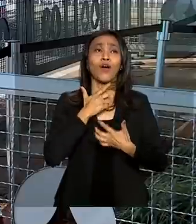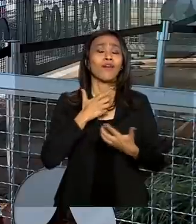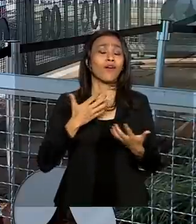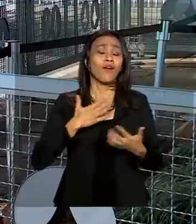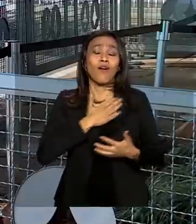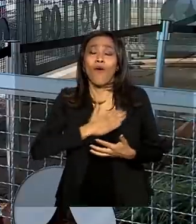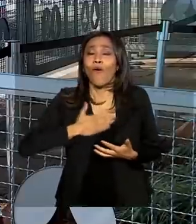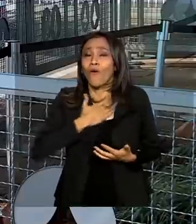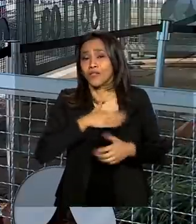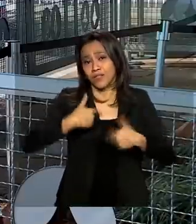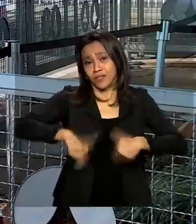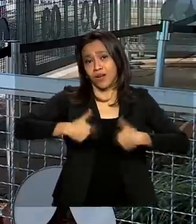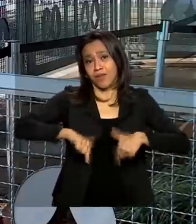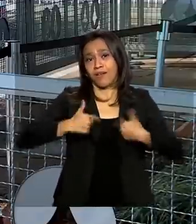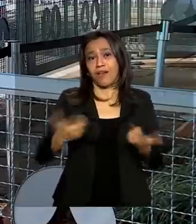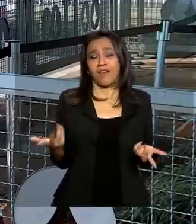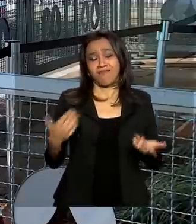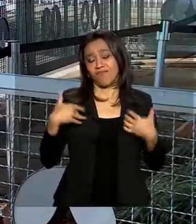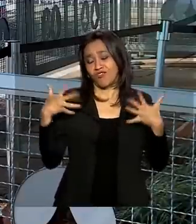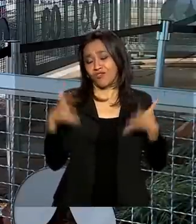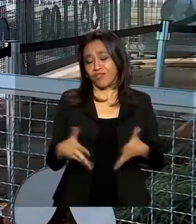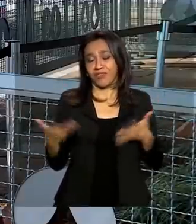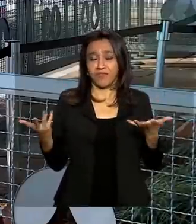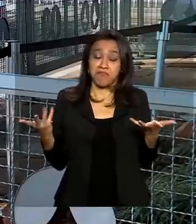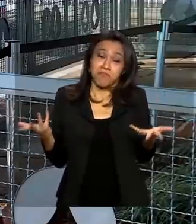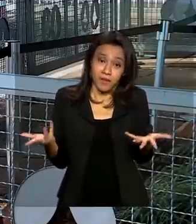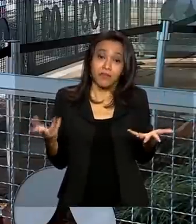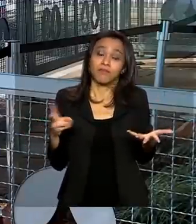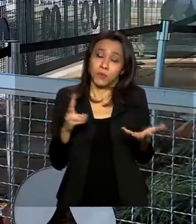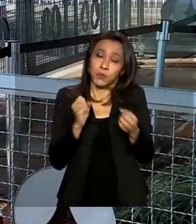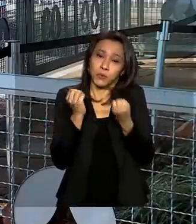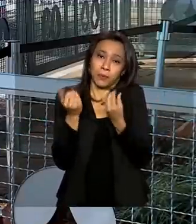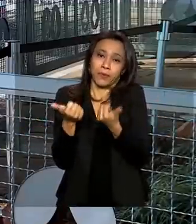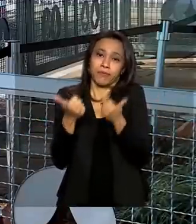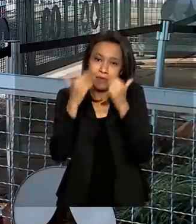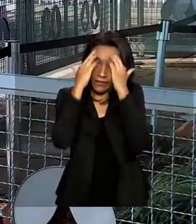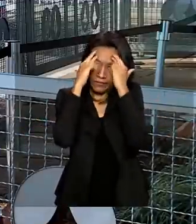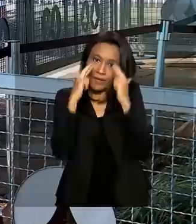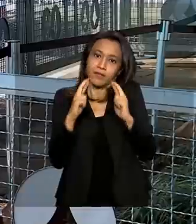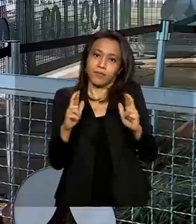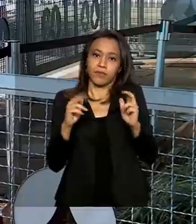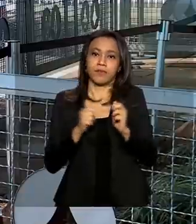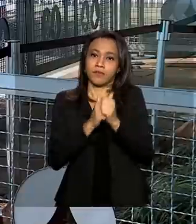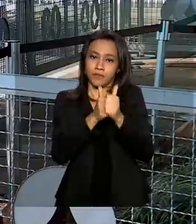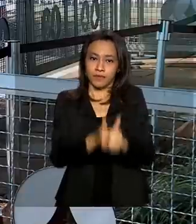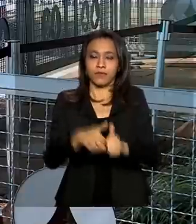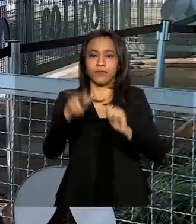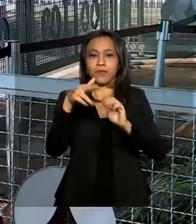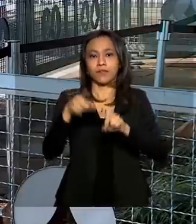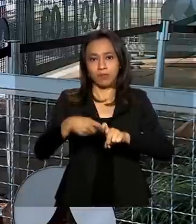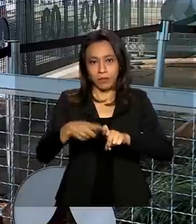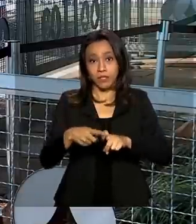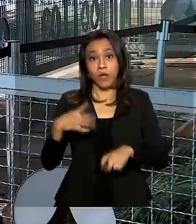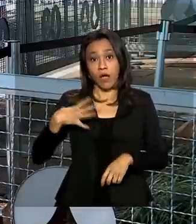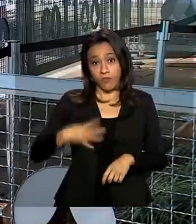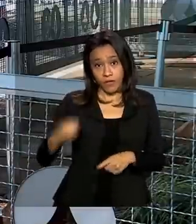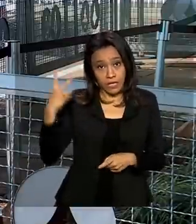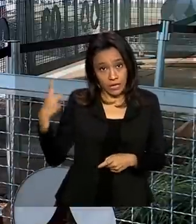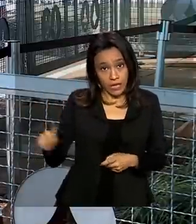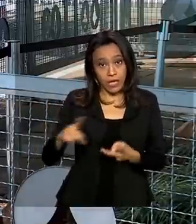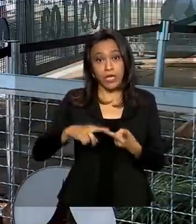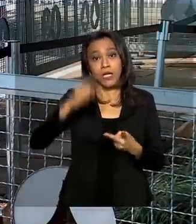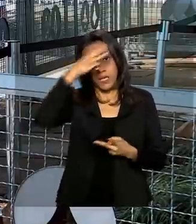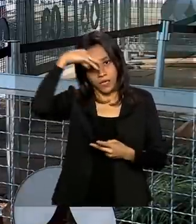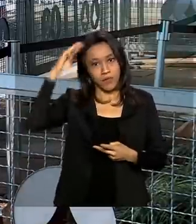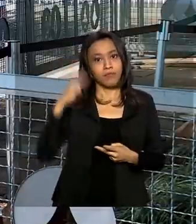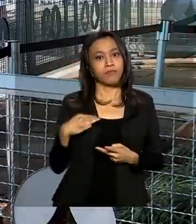e que isso deixa ele um pouco chateado mas que vai comprei esse protocolo médico direitinho a filha dele ea primeira-dama